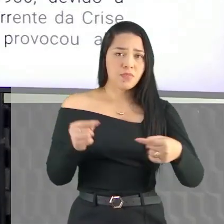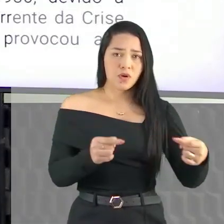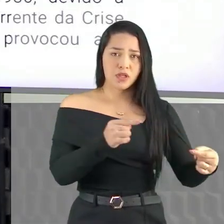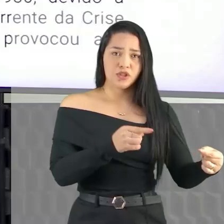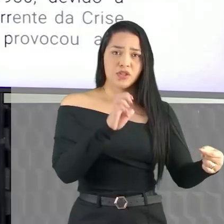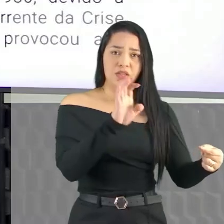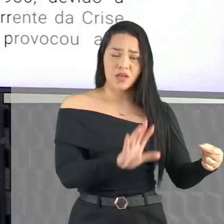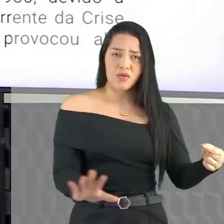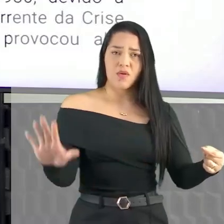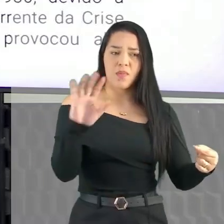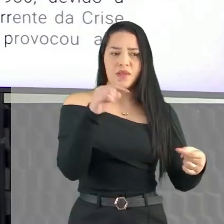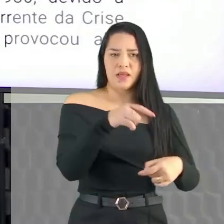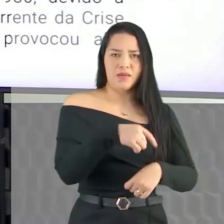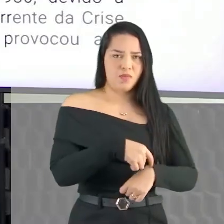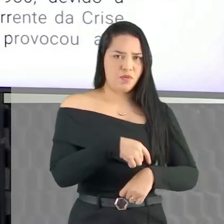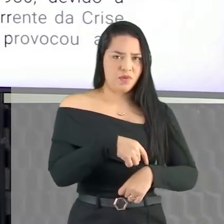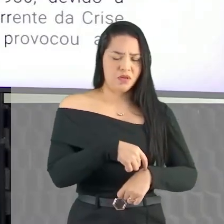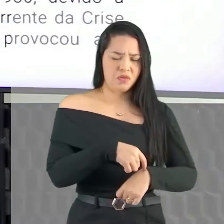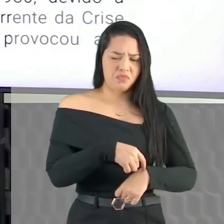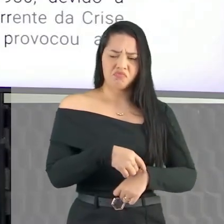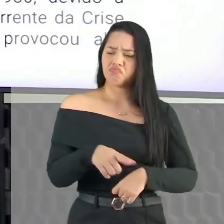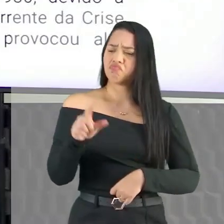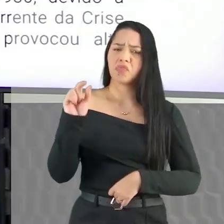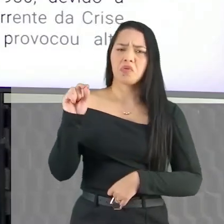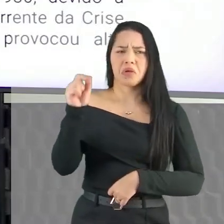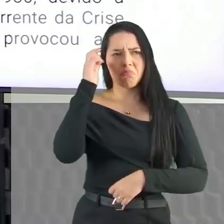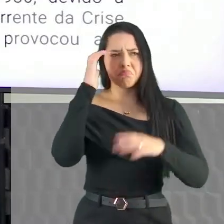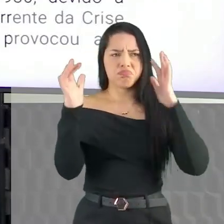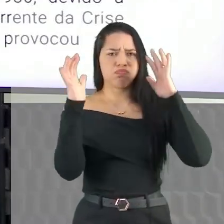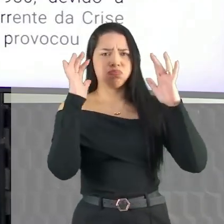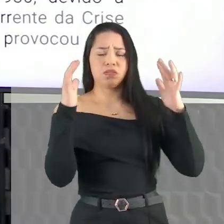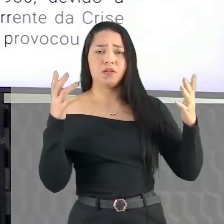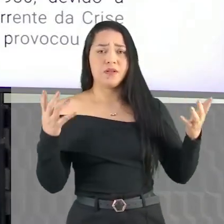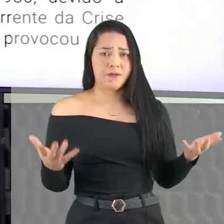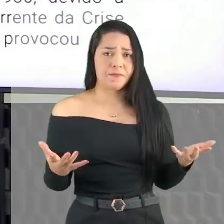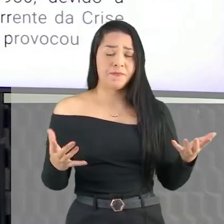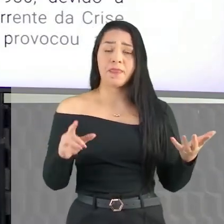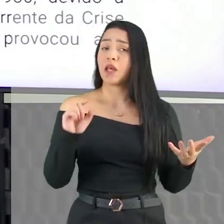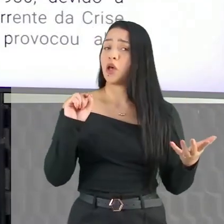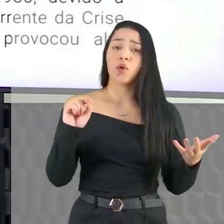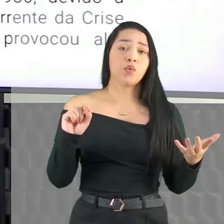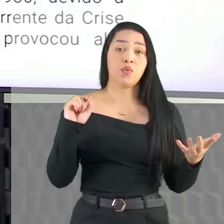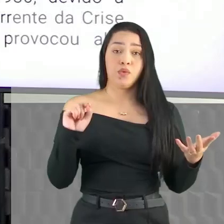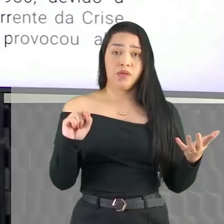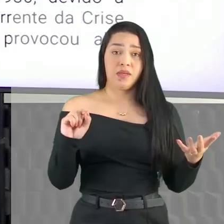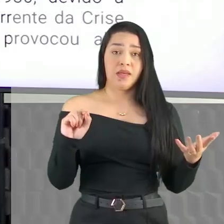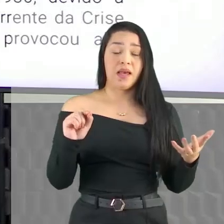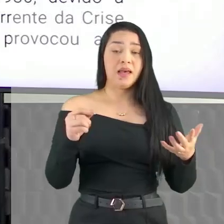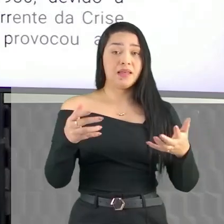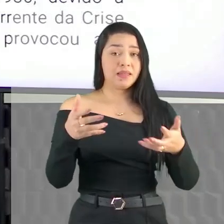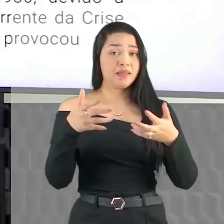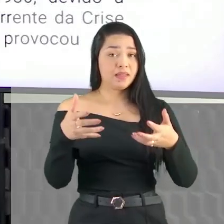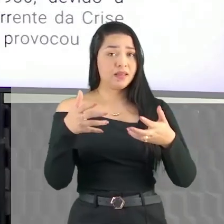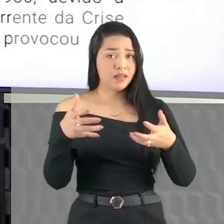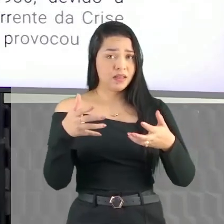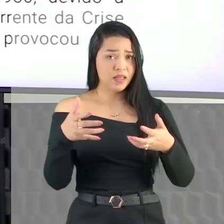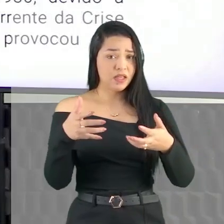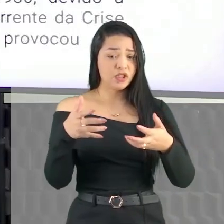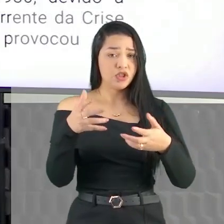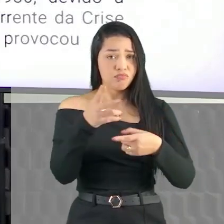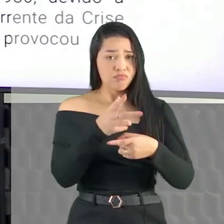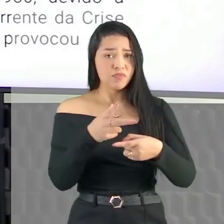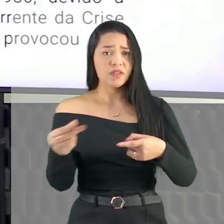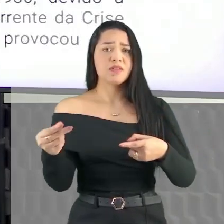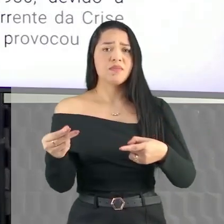da Europa naquele momento. Que chuva é essa de pensamento, professor Leonan? É exatamente a tentativa de